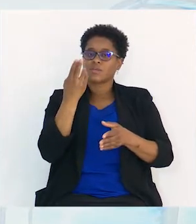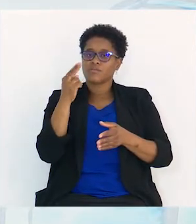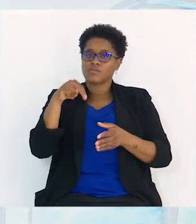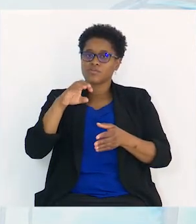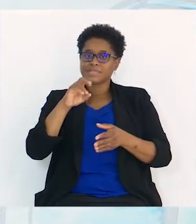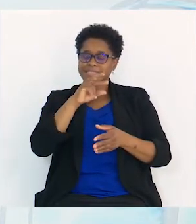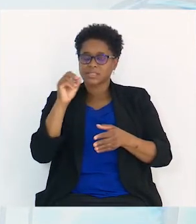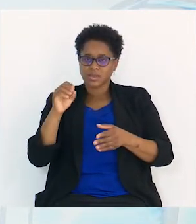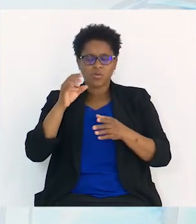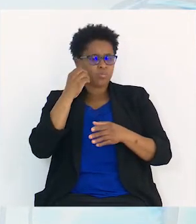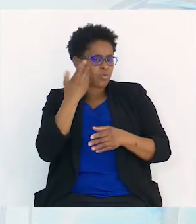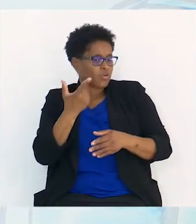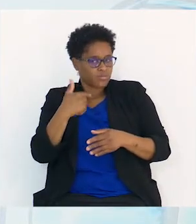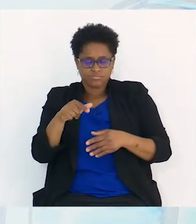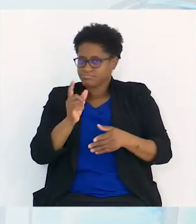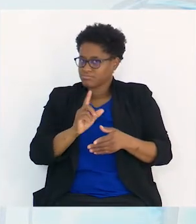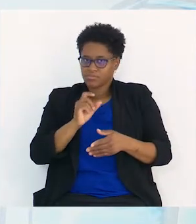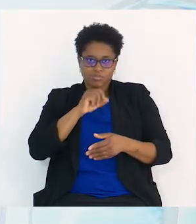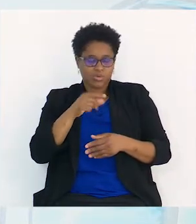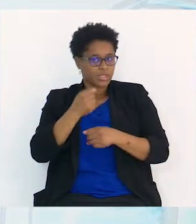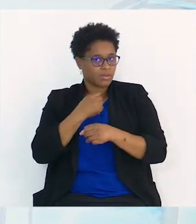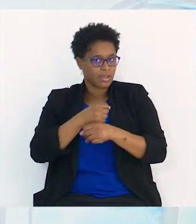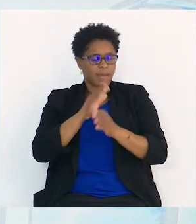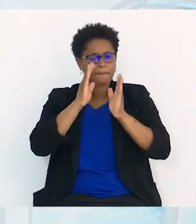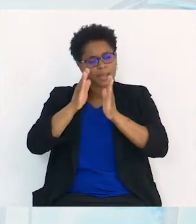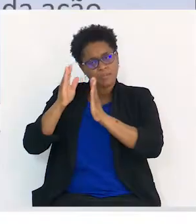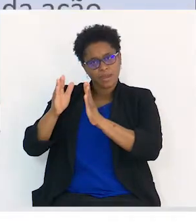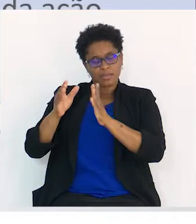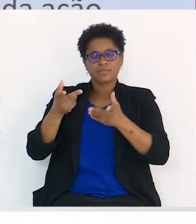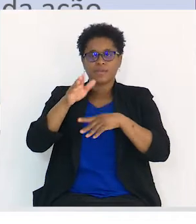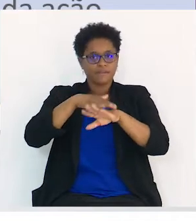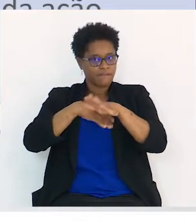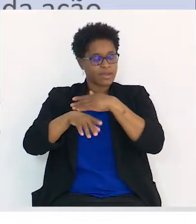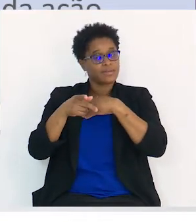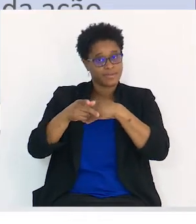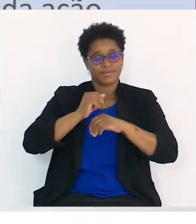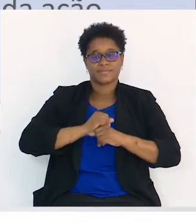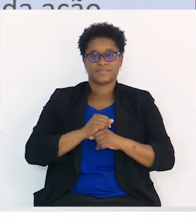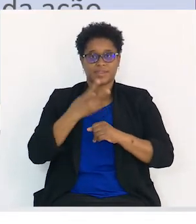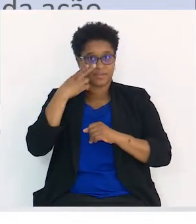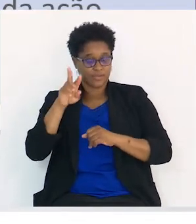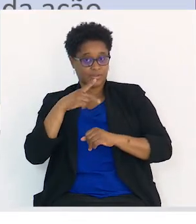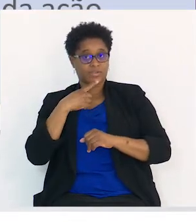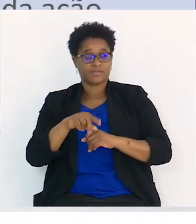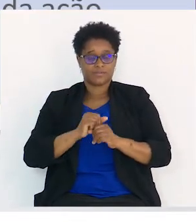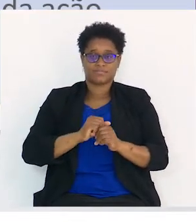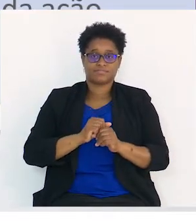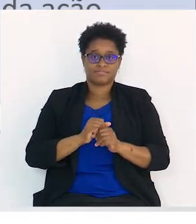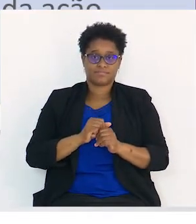isso paulatinamente, ou então muito profundamente, faz essa revisão, ou